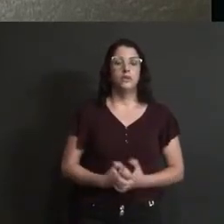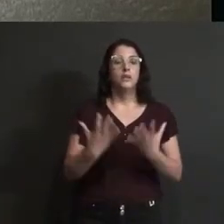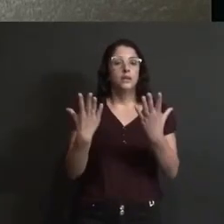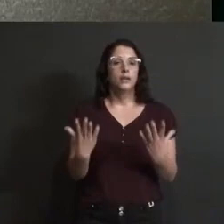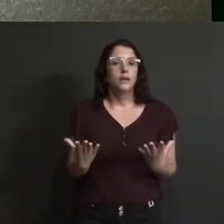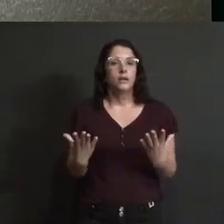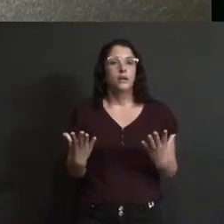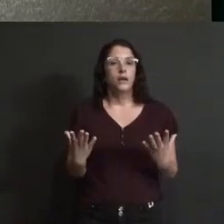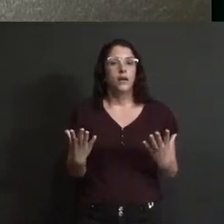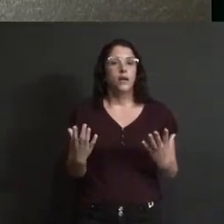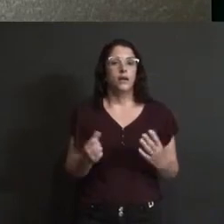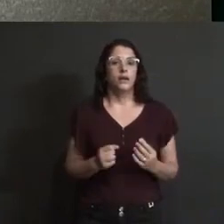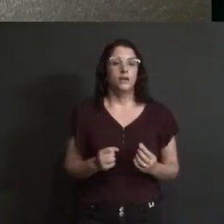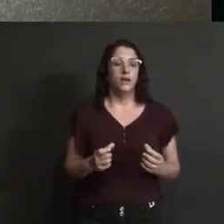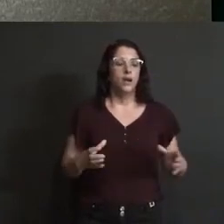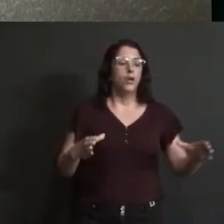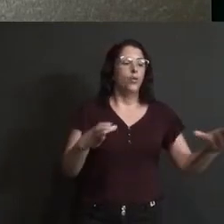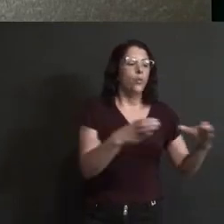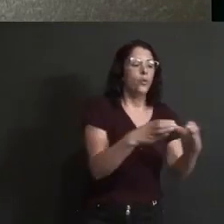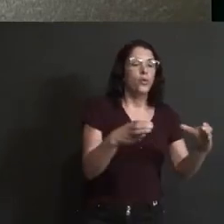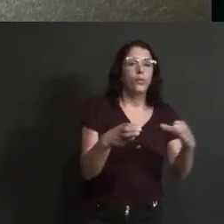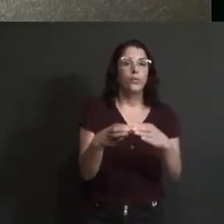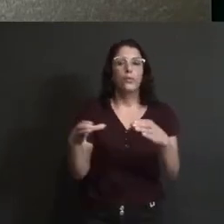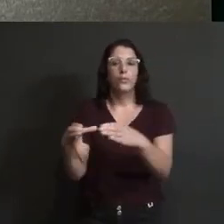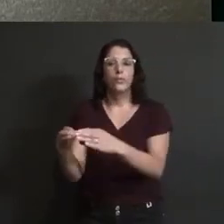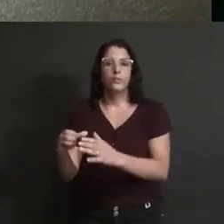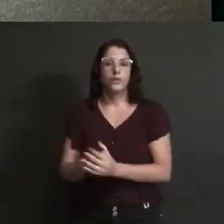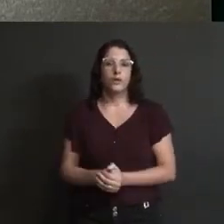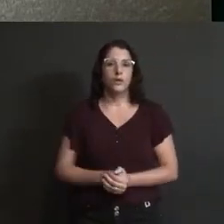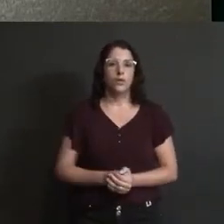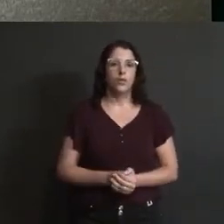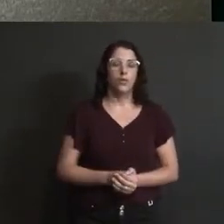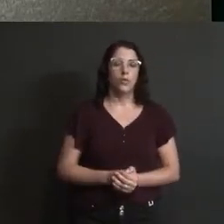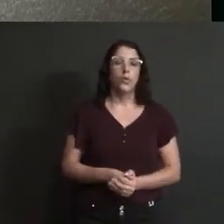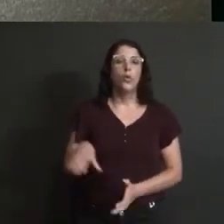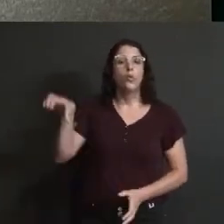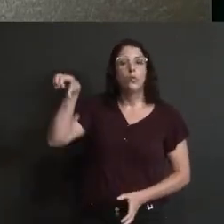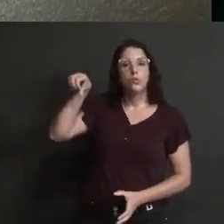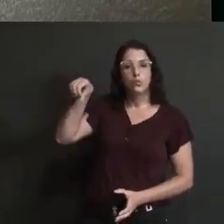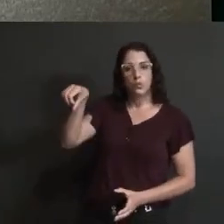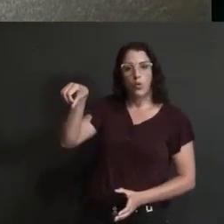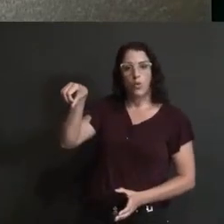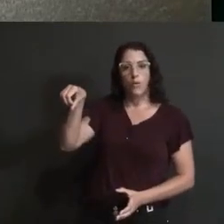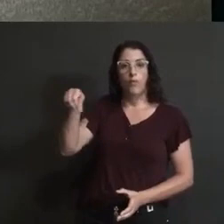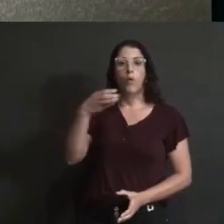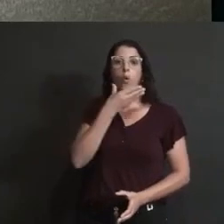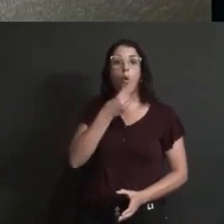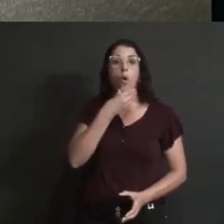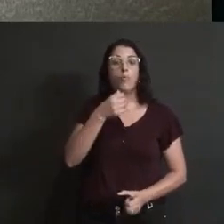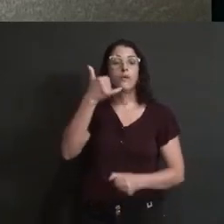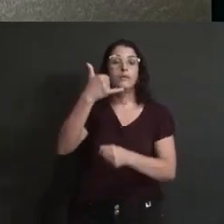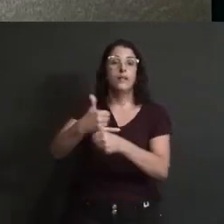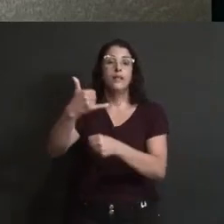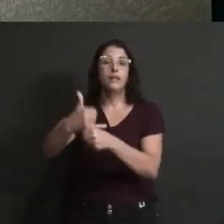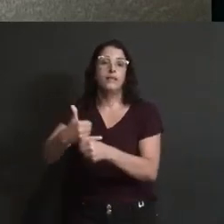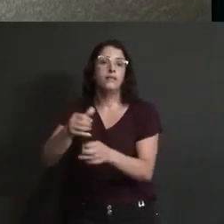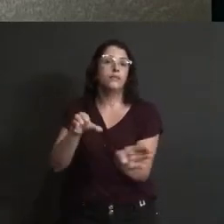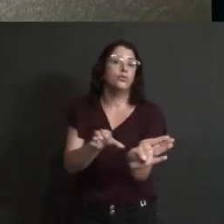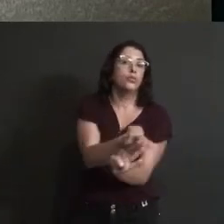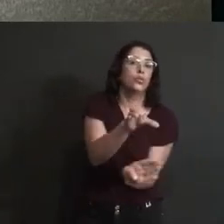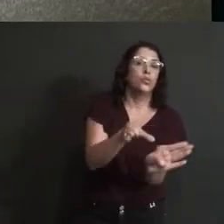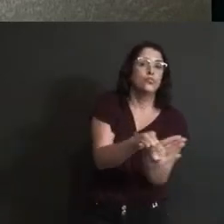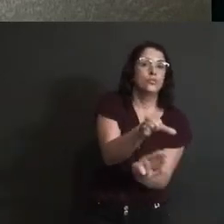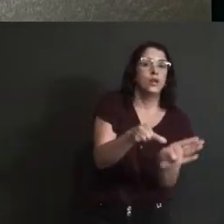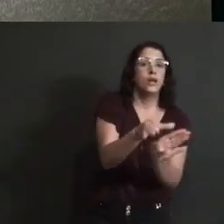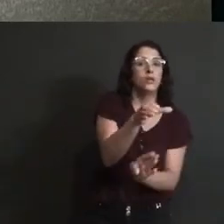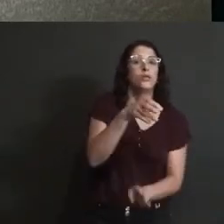reunir os 9 presidentes de conselhos da Baixada Santista para ouvir a mensagem que